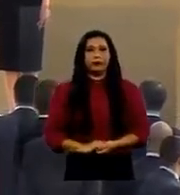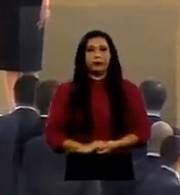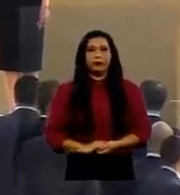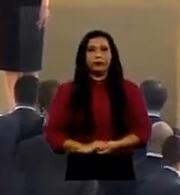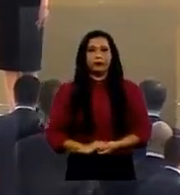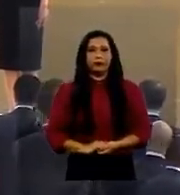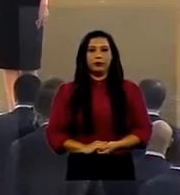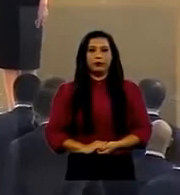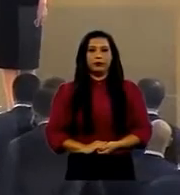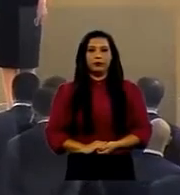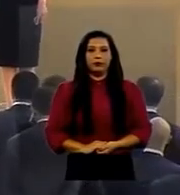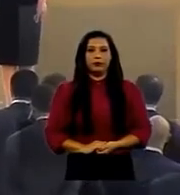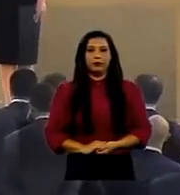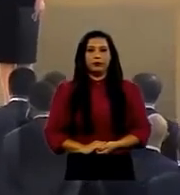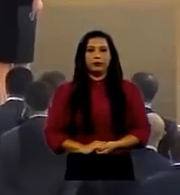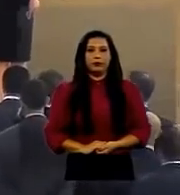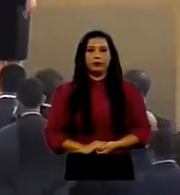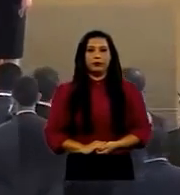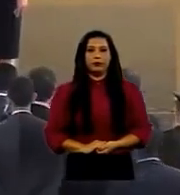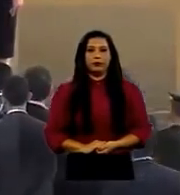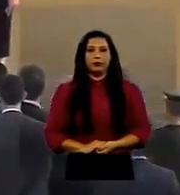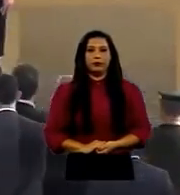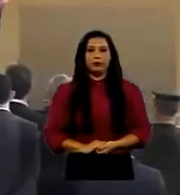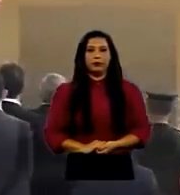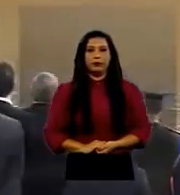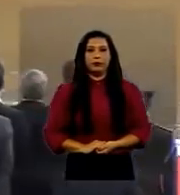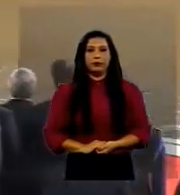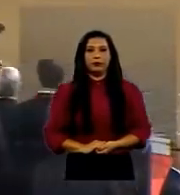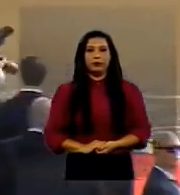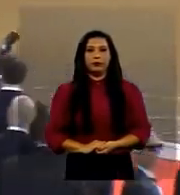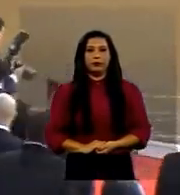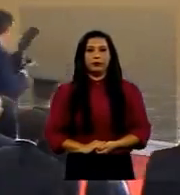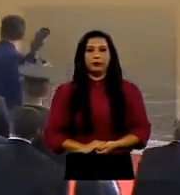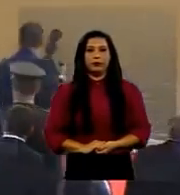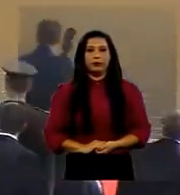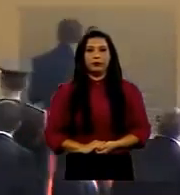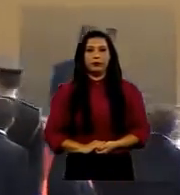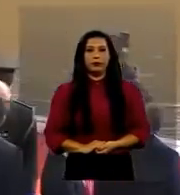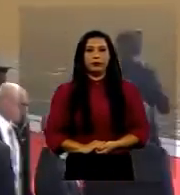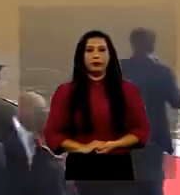Passe à frente, ok? O senhor vai sair no meu já, presidente. Aguarde meu.